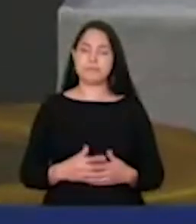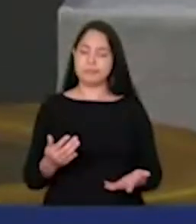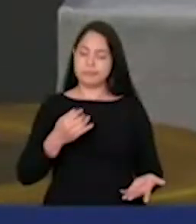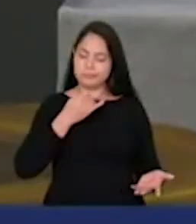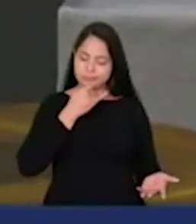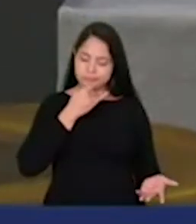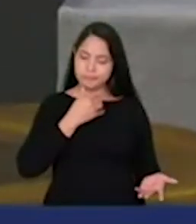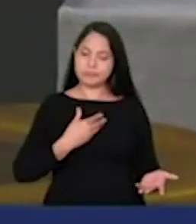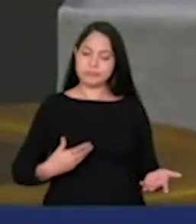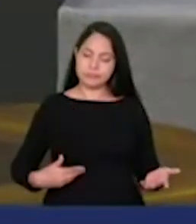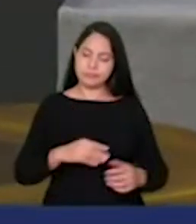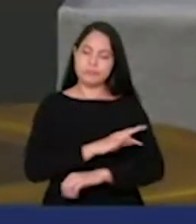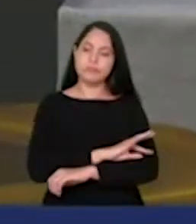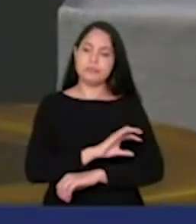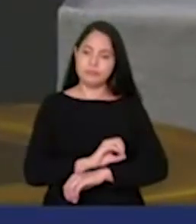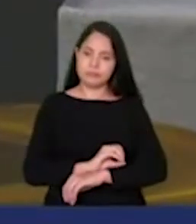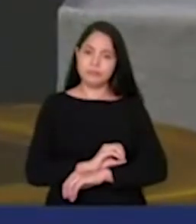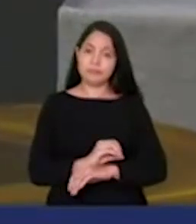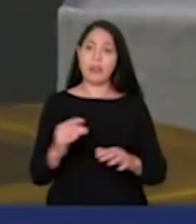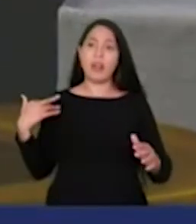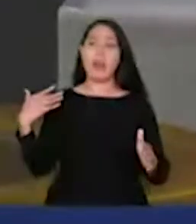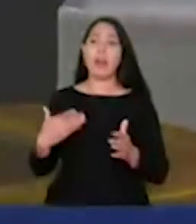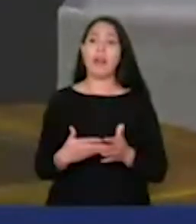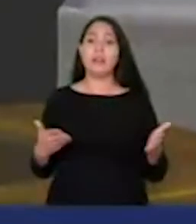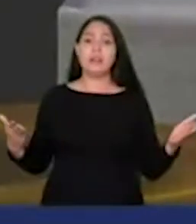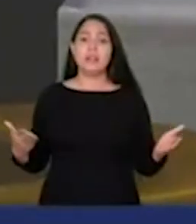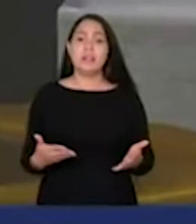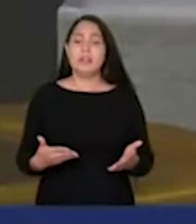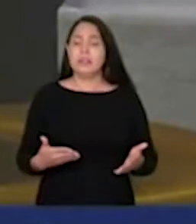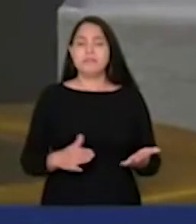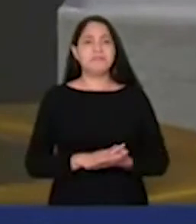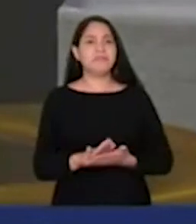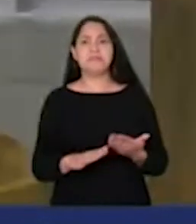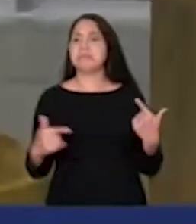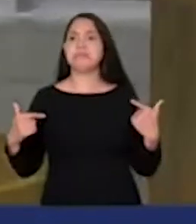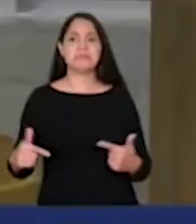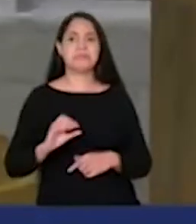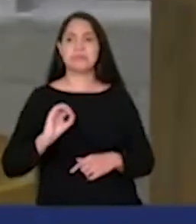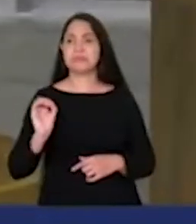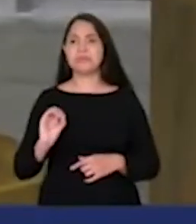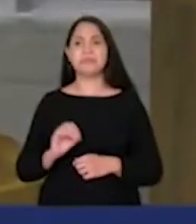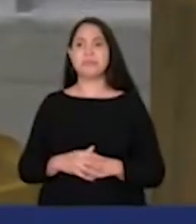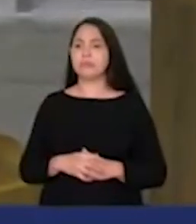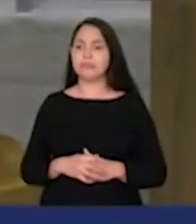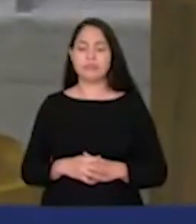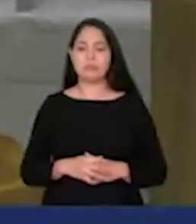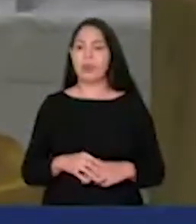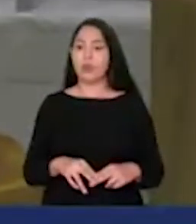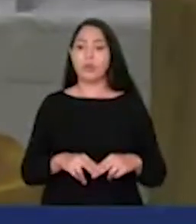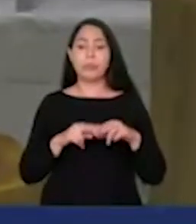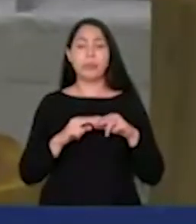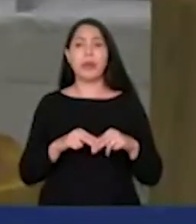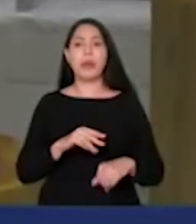estado de Tocantins, até agora, senhor presidente, nada fez para que mudasse a situação